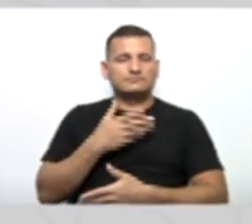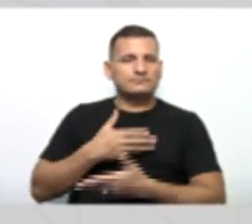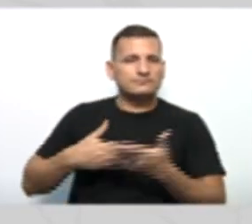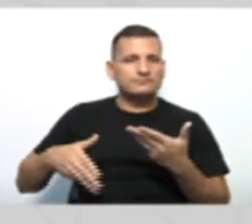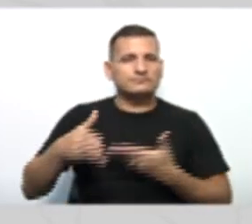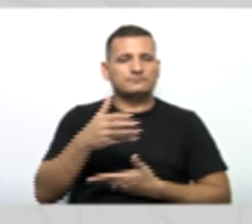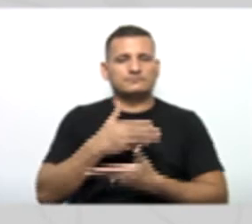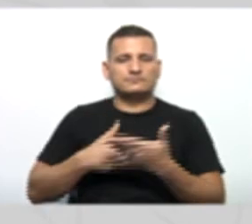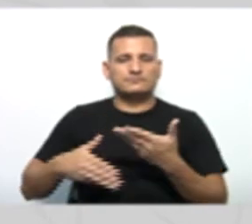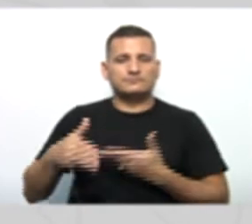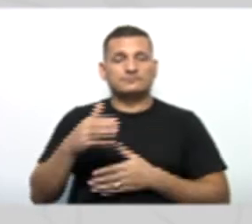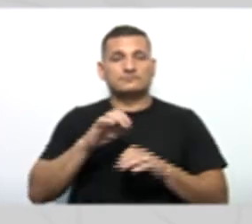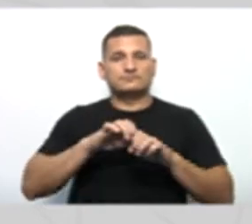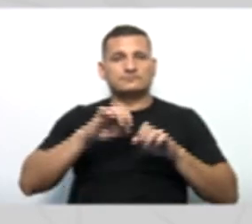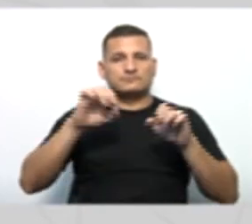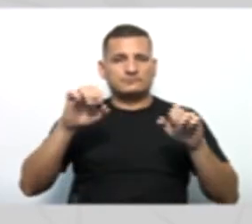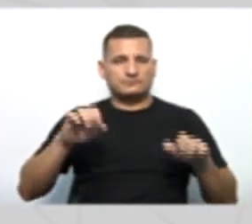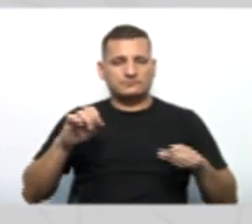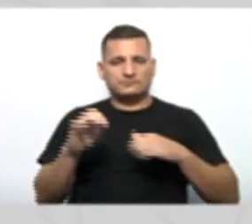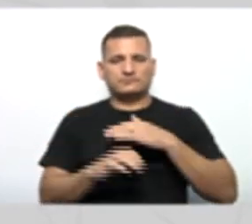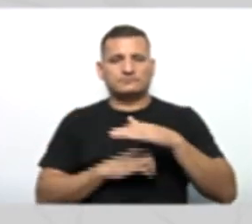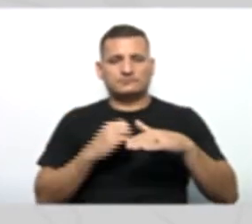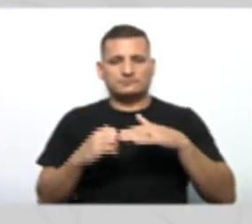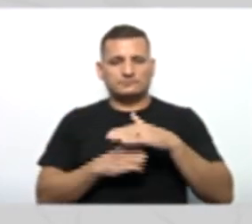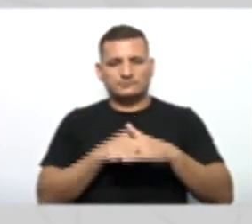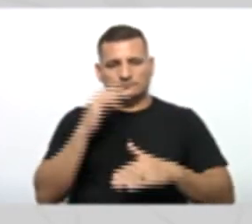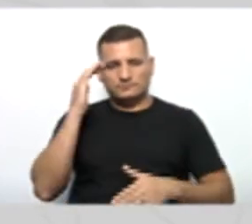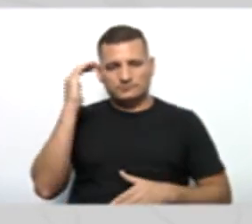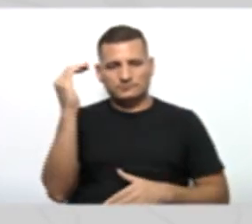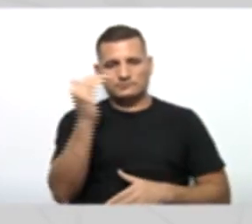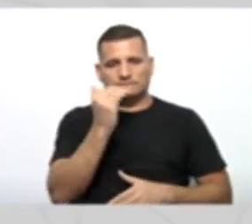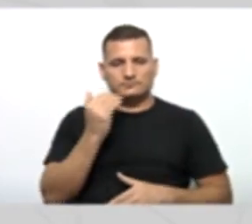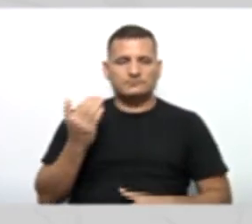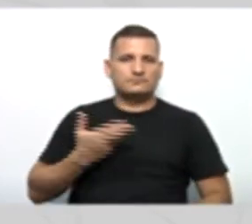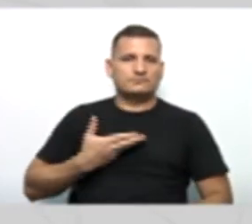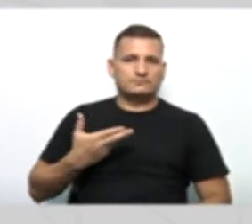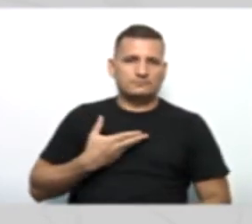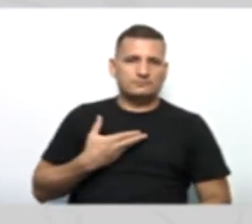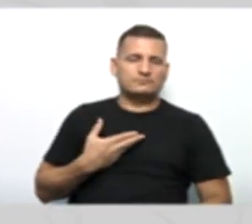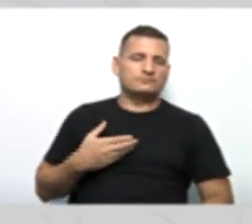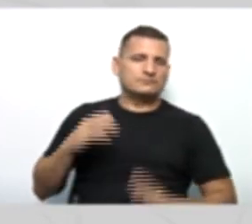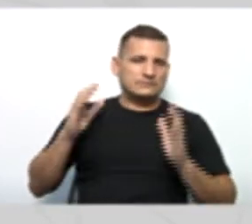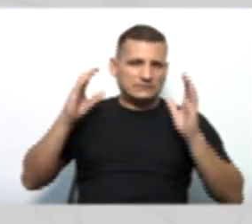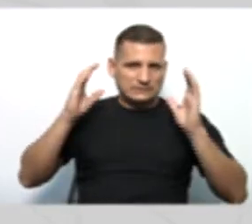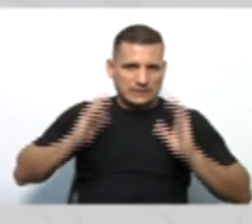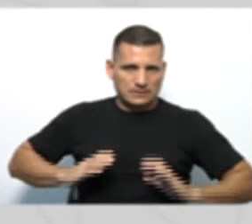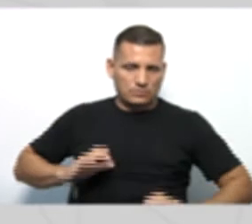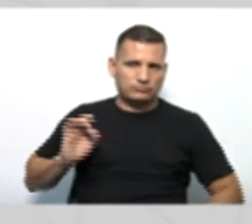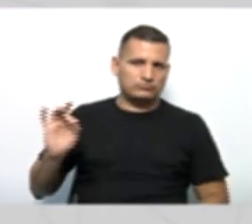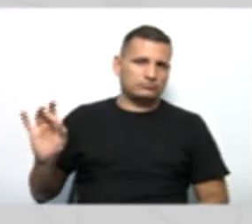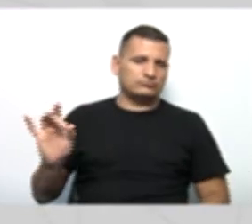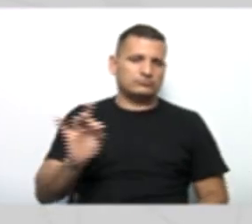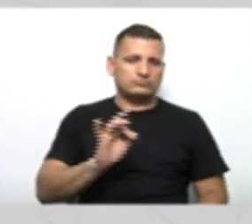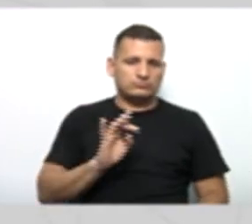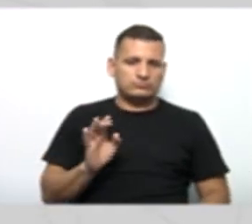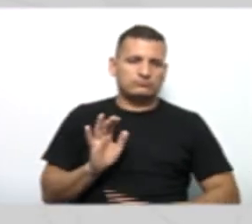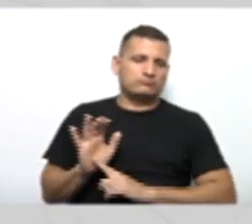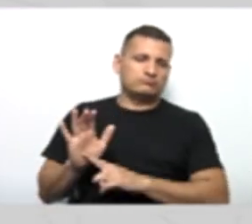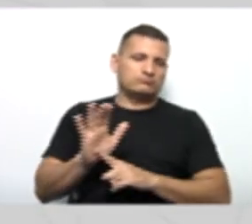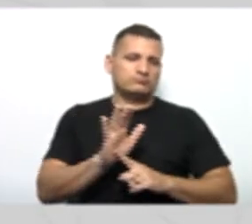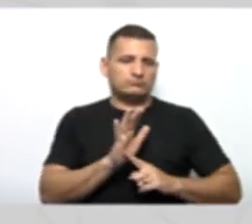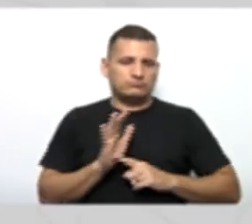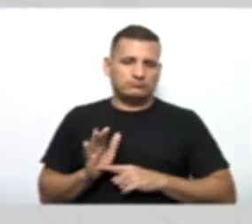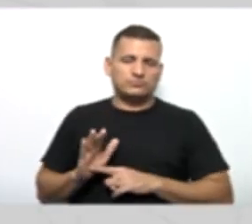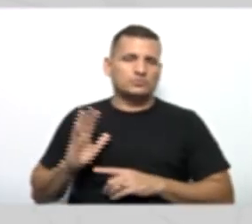com a estrutura organizacional respeitando seus colegas e cada concidadão colabora e de todos